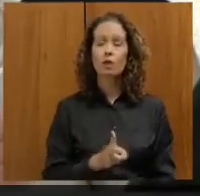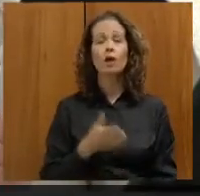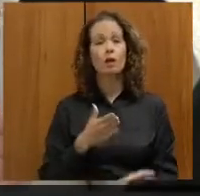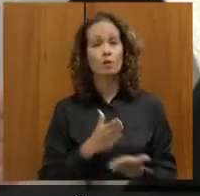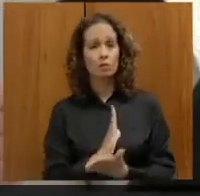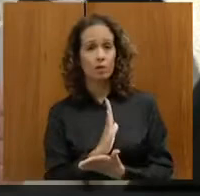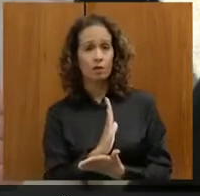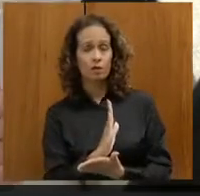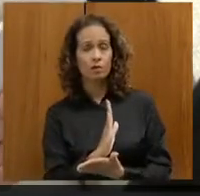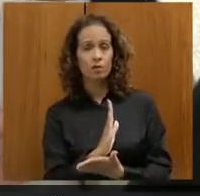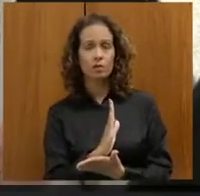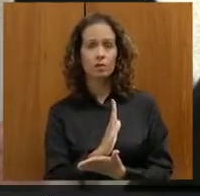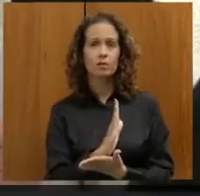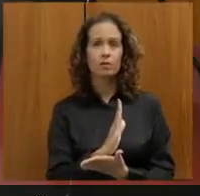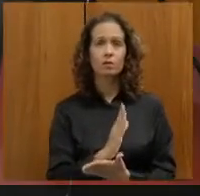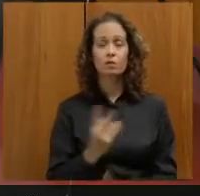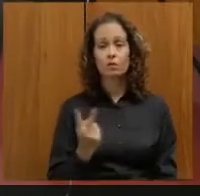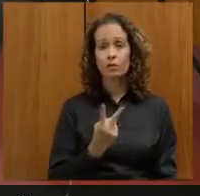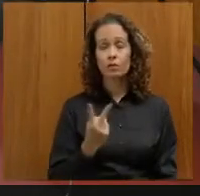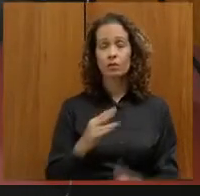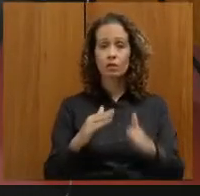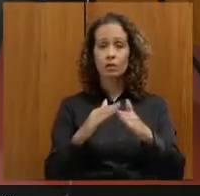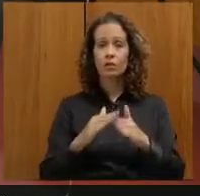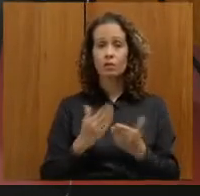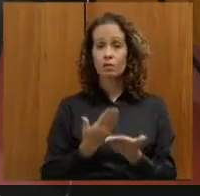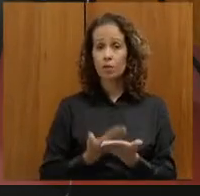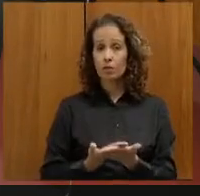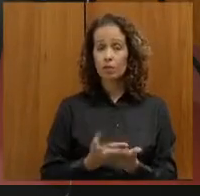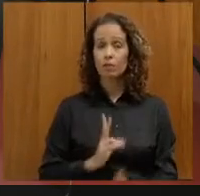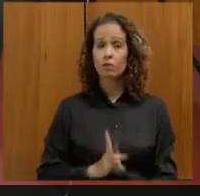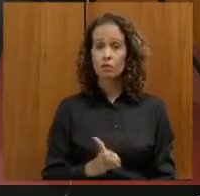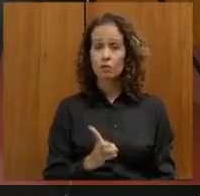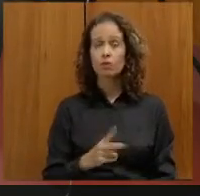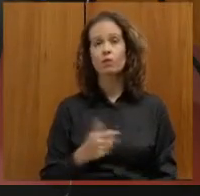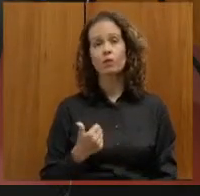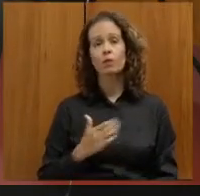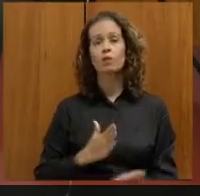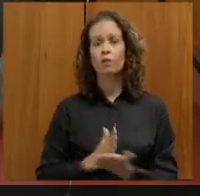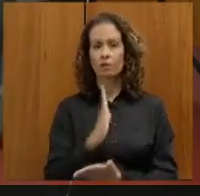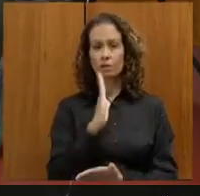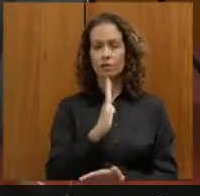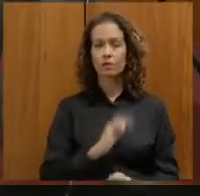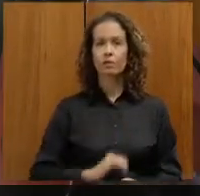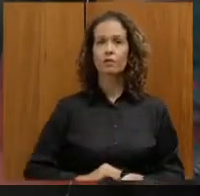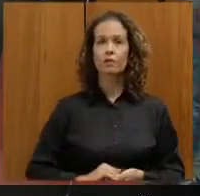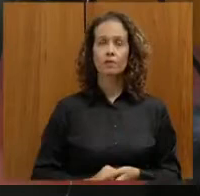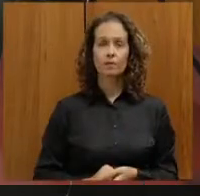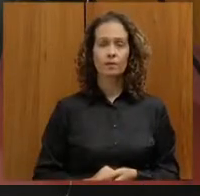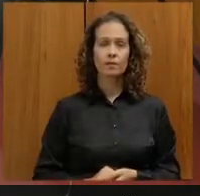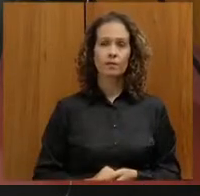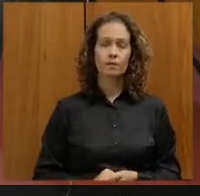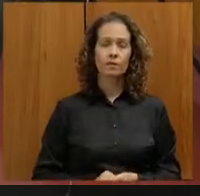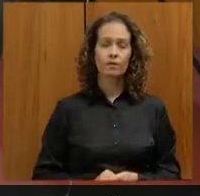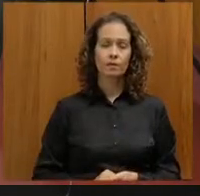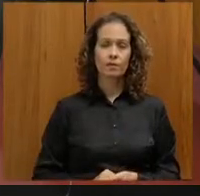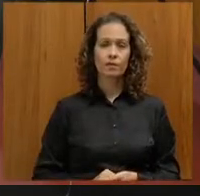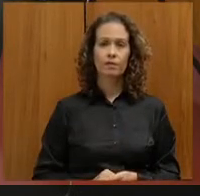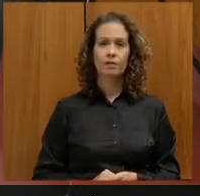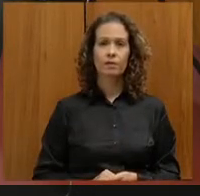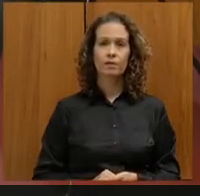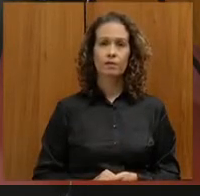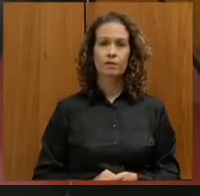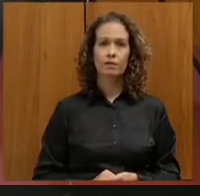aprovam os dois requerimentos permaneçam como se encontram aprovado o trabalho agora